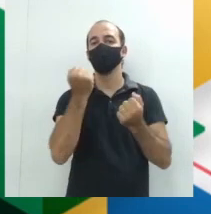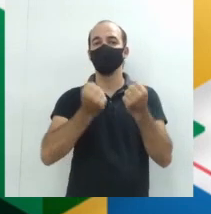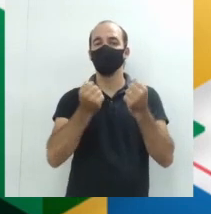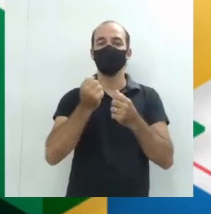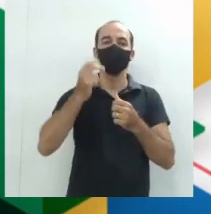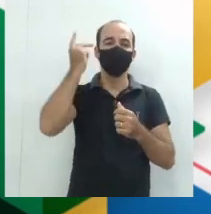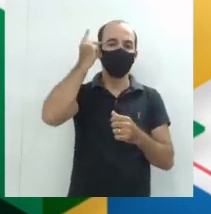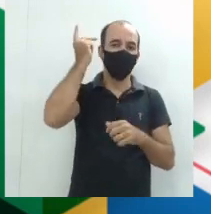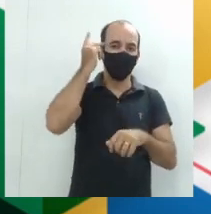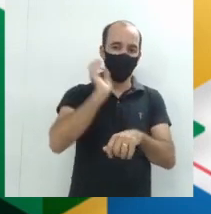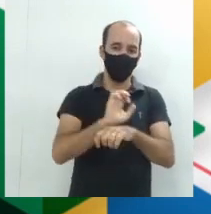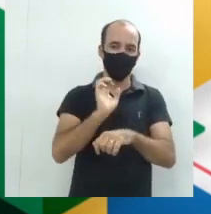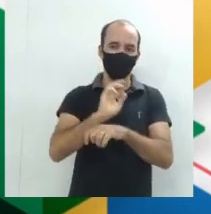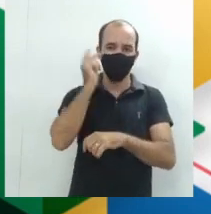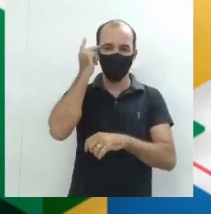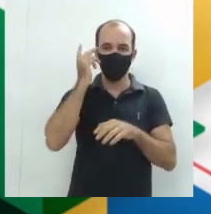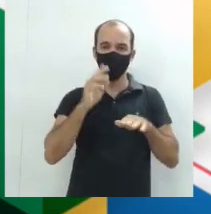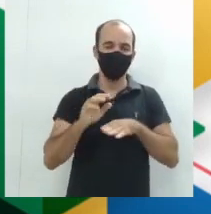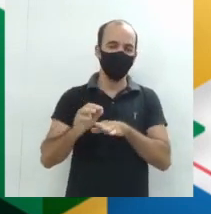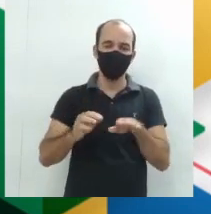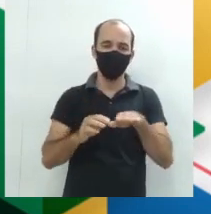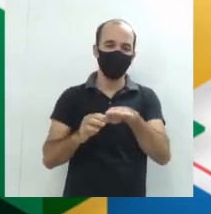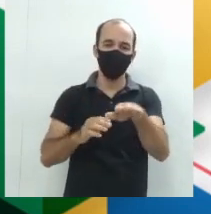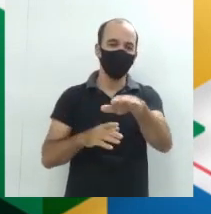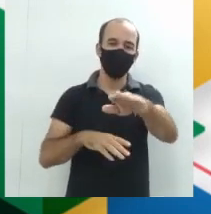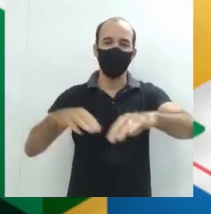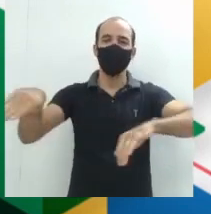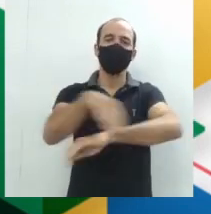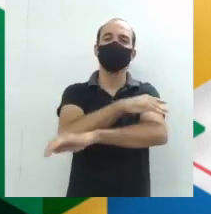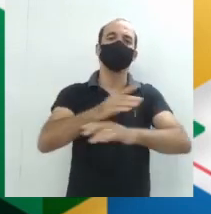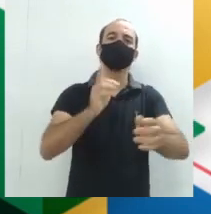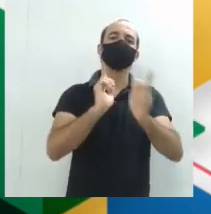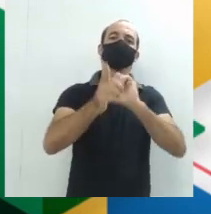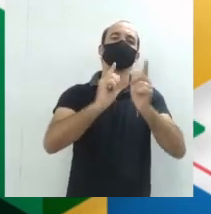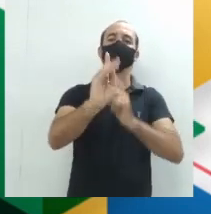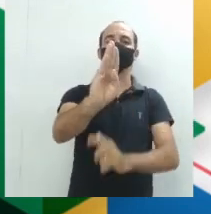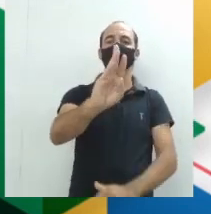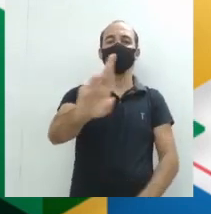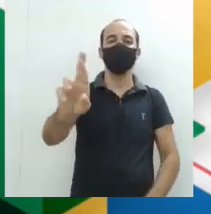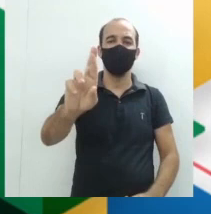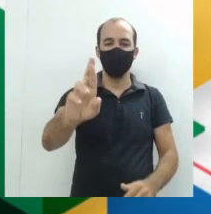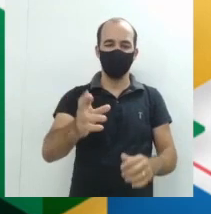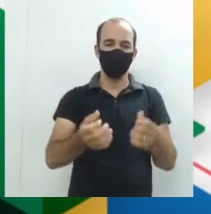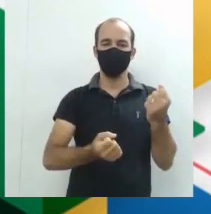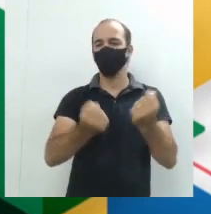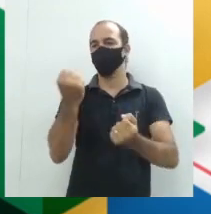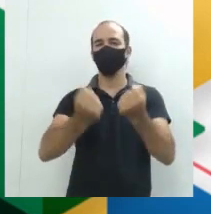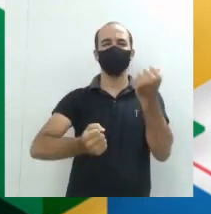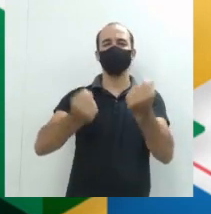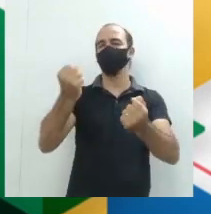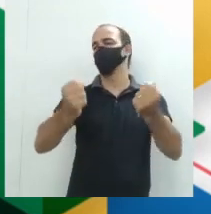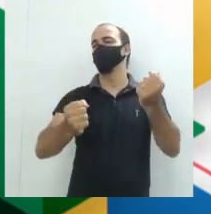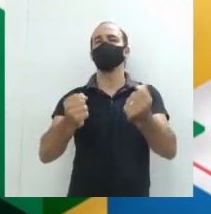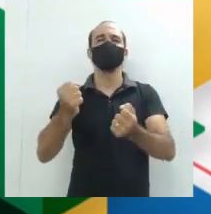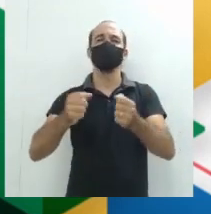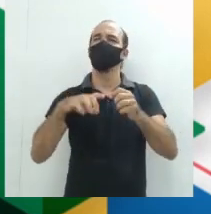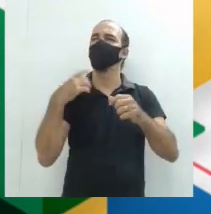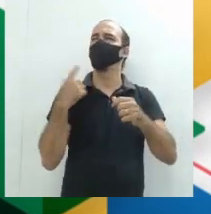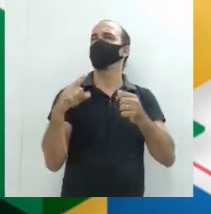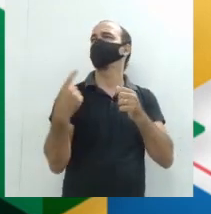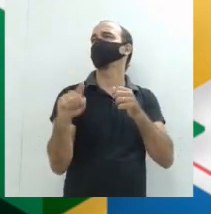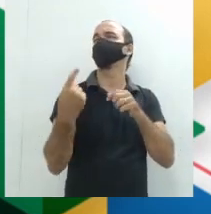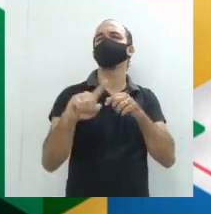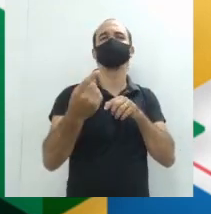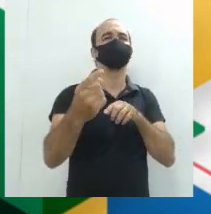daqui para São Paulo seguindo a BR em o seu carro, em sua BMW. Então você vai daqui